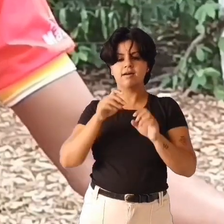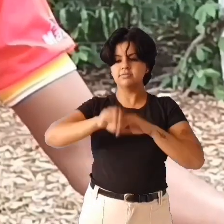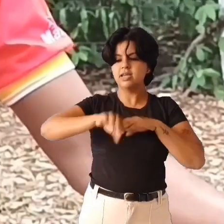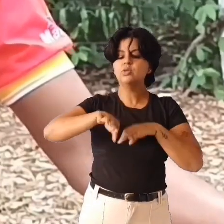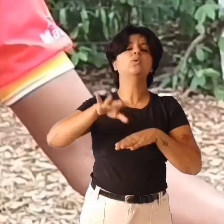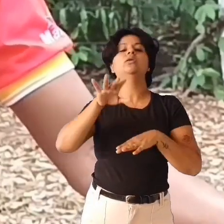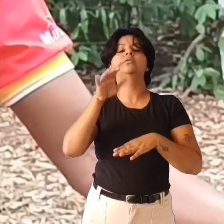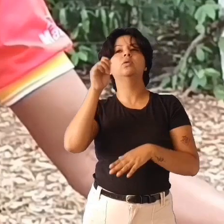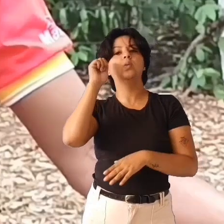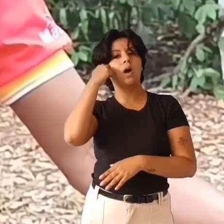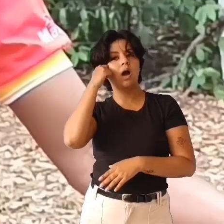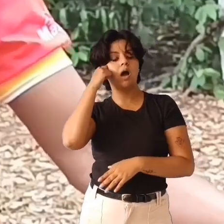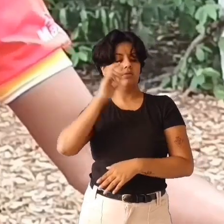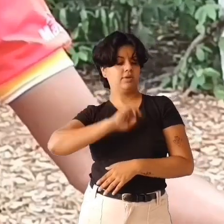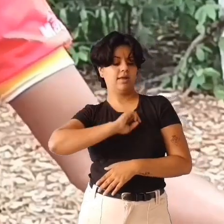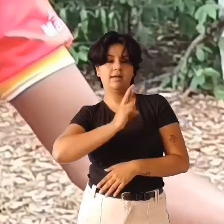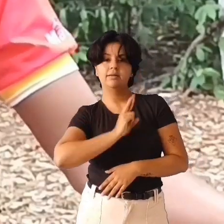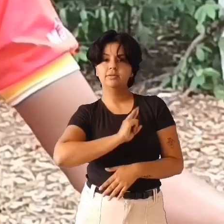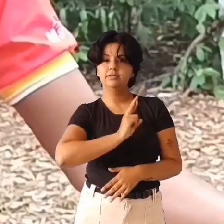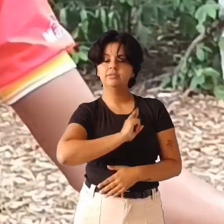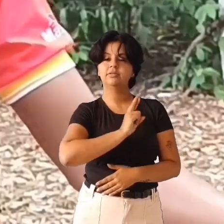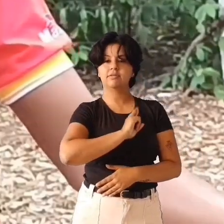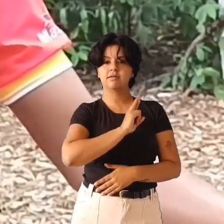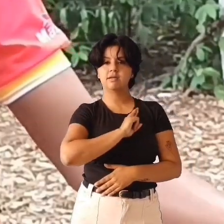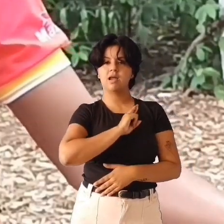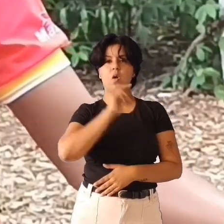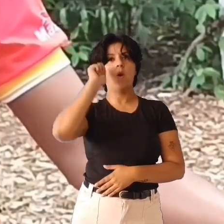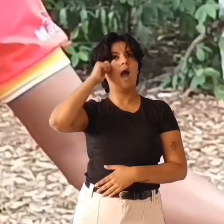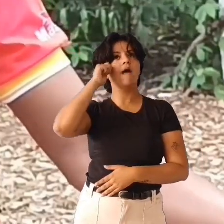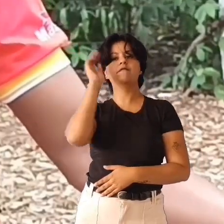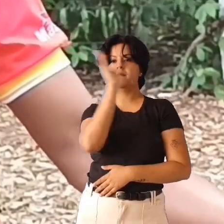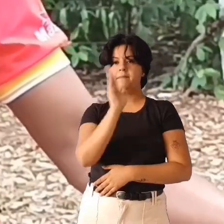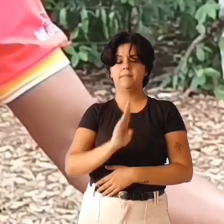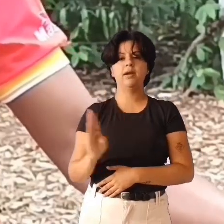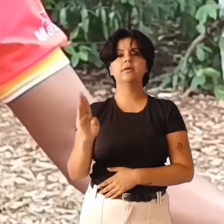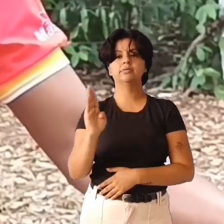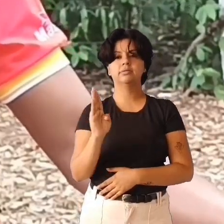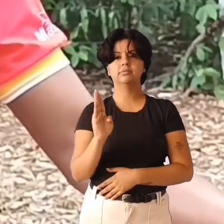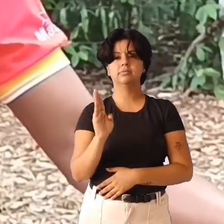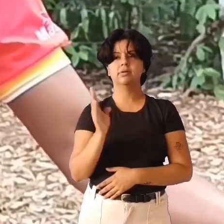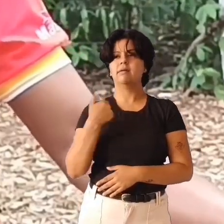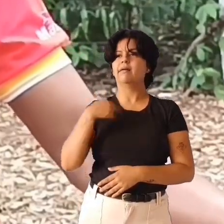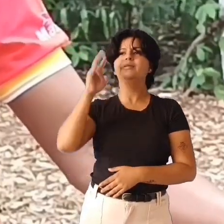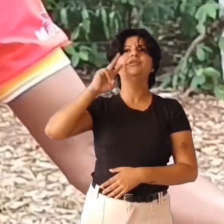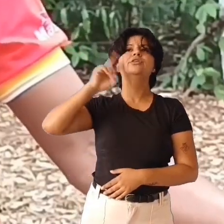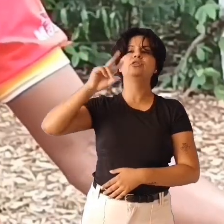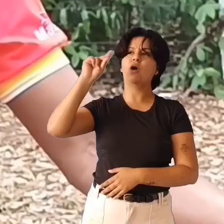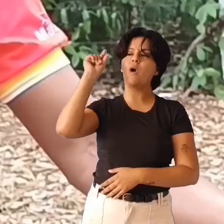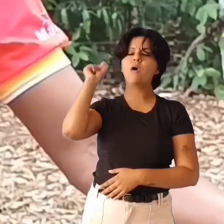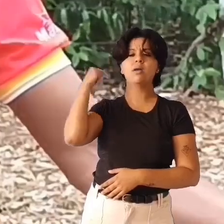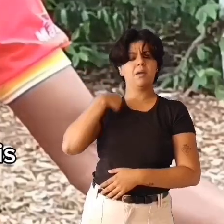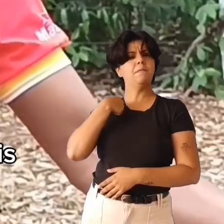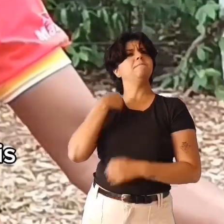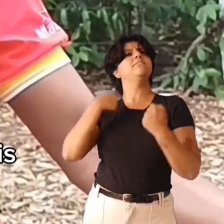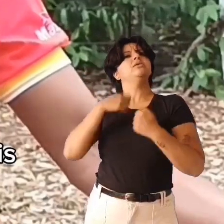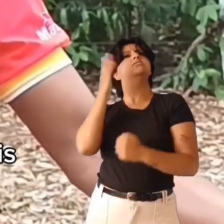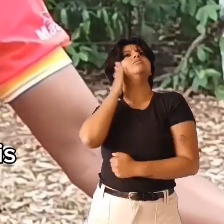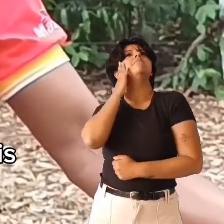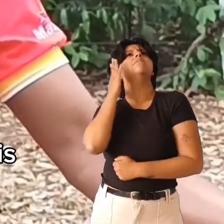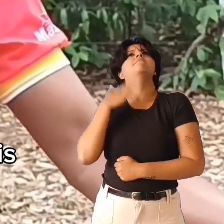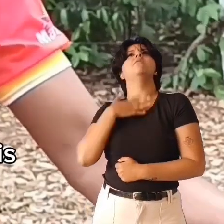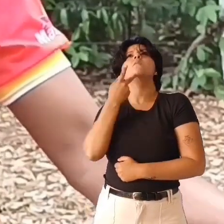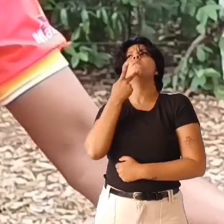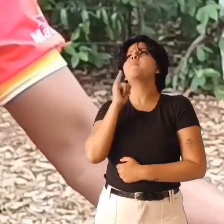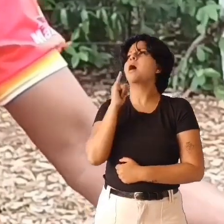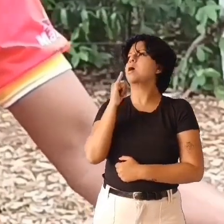Falar de educação afrodescendente, falar de religião afro-brasileira, falar dos nossos antepassados. Eu preciso saber quem